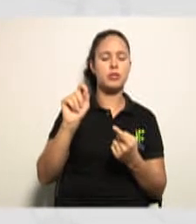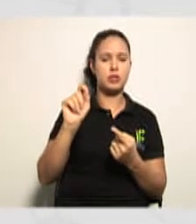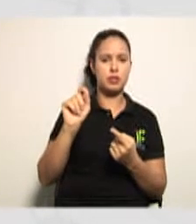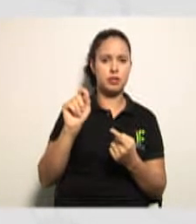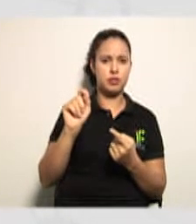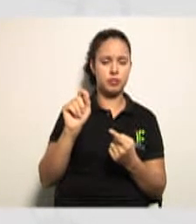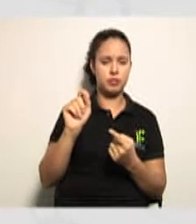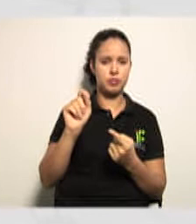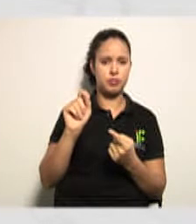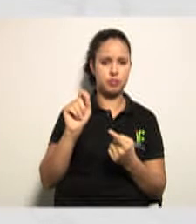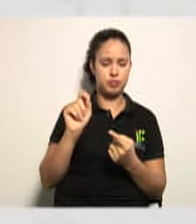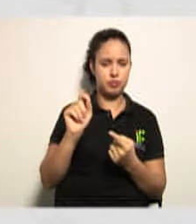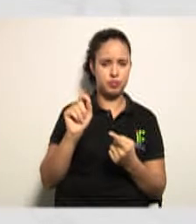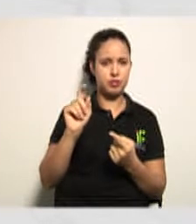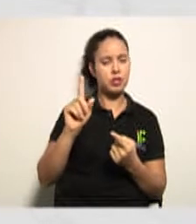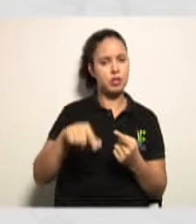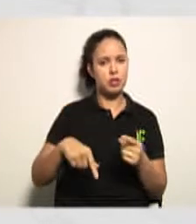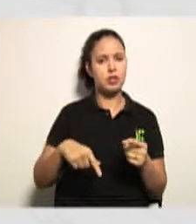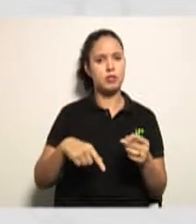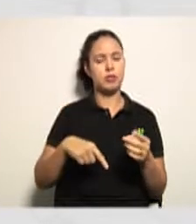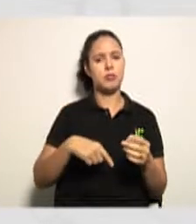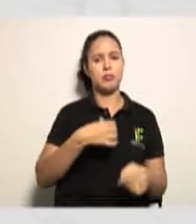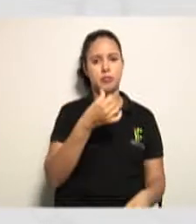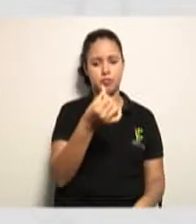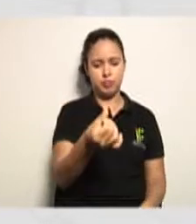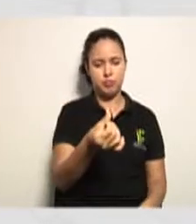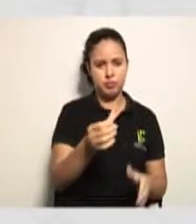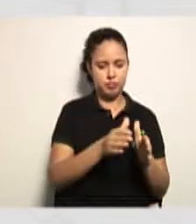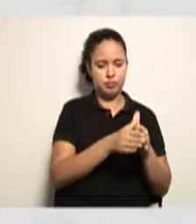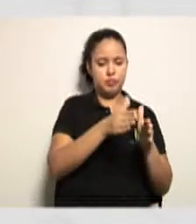essa sexta fase aqui